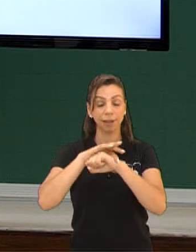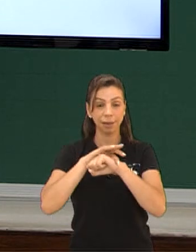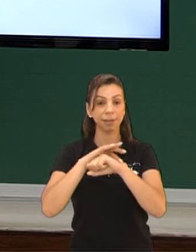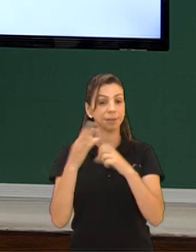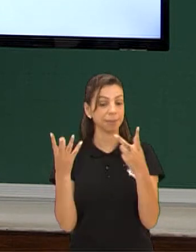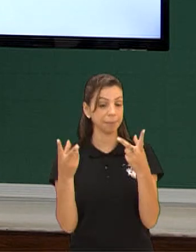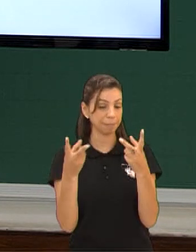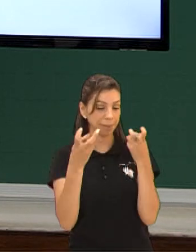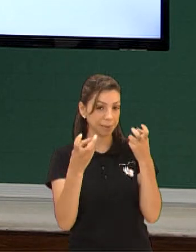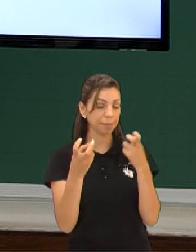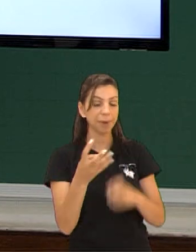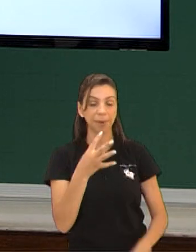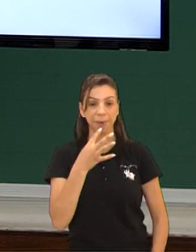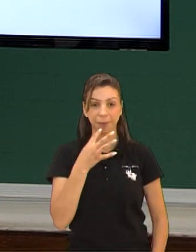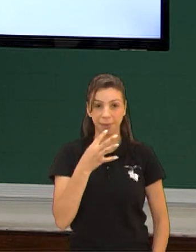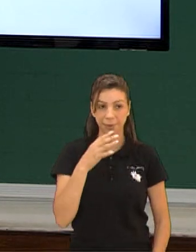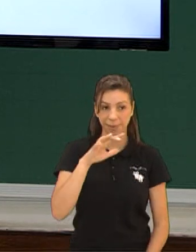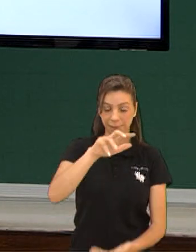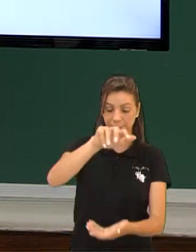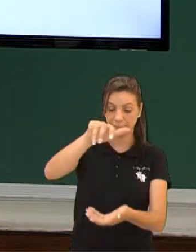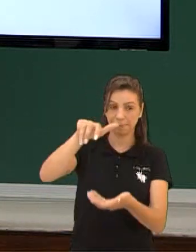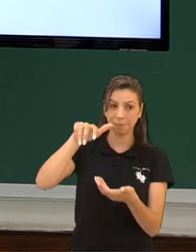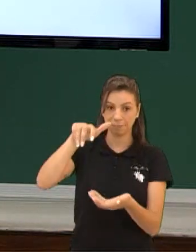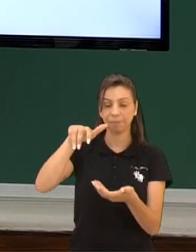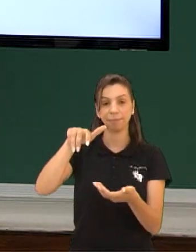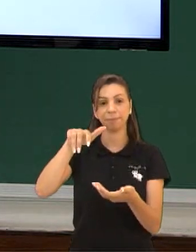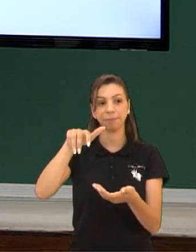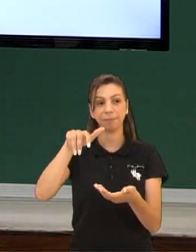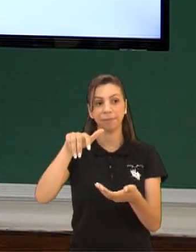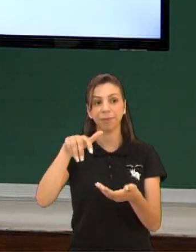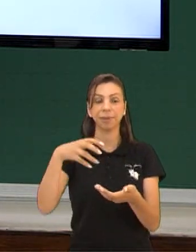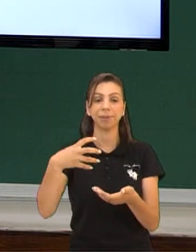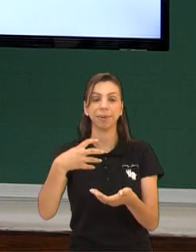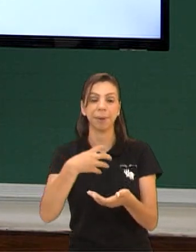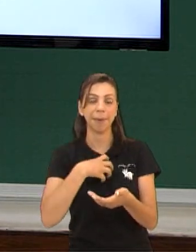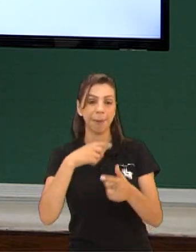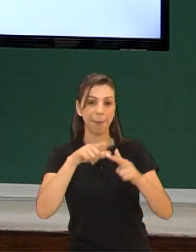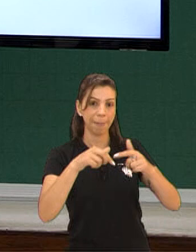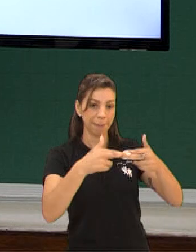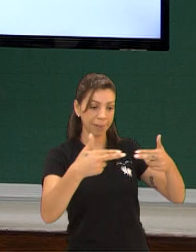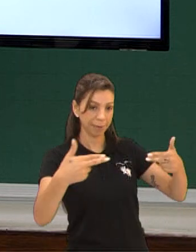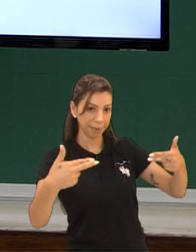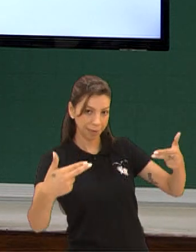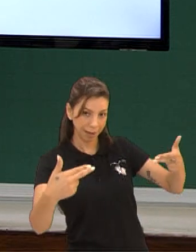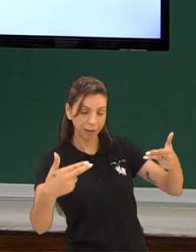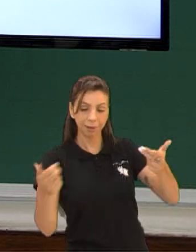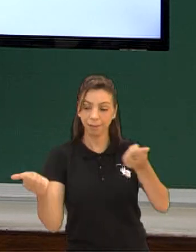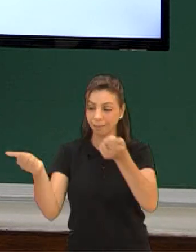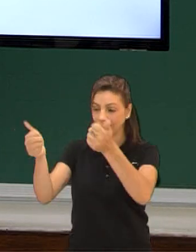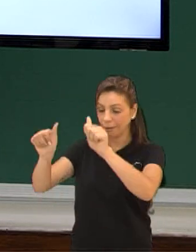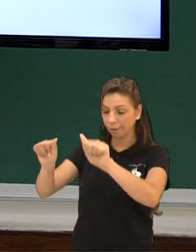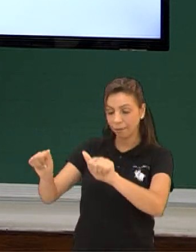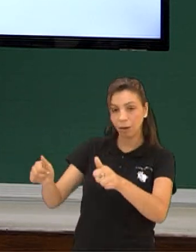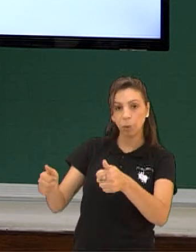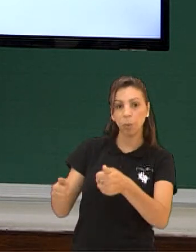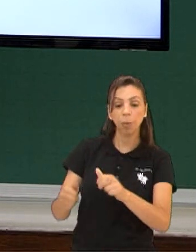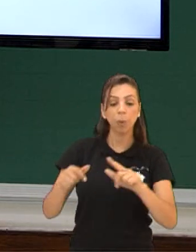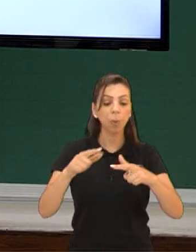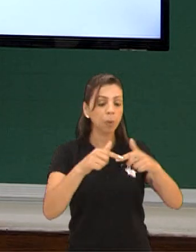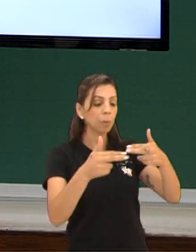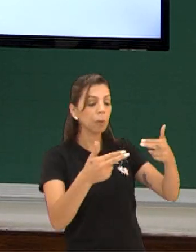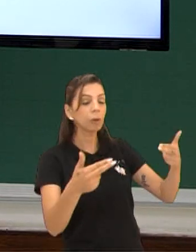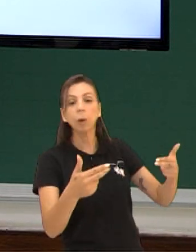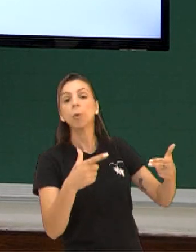perceber e conhecer o mundo, ela parte da ideia de matéria e forma. Então, matéria, né, qual é o conteúdo